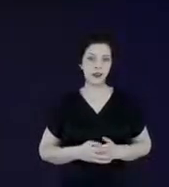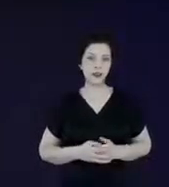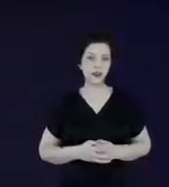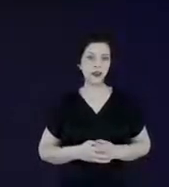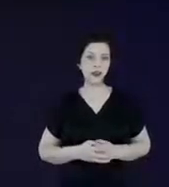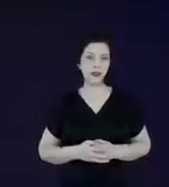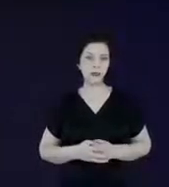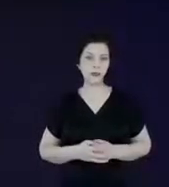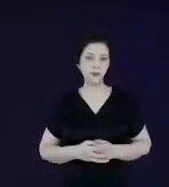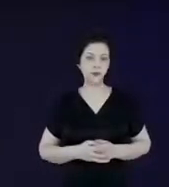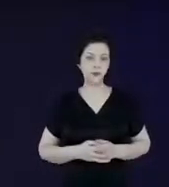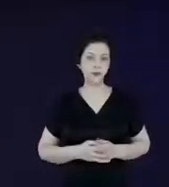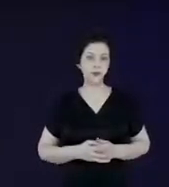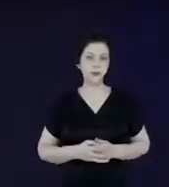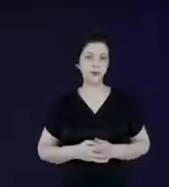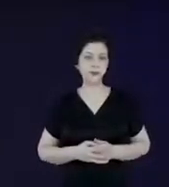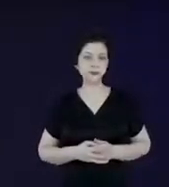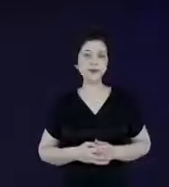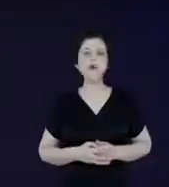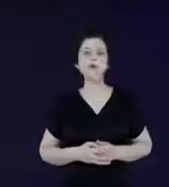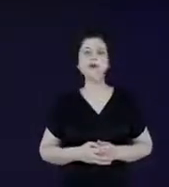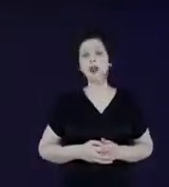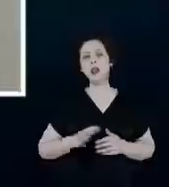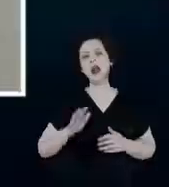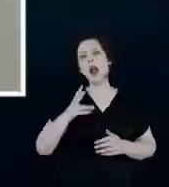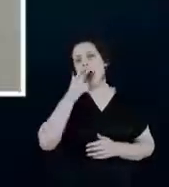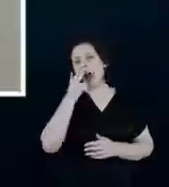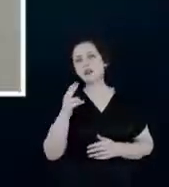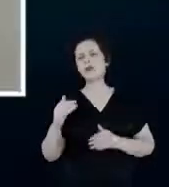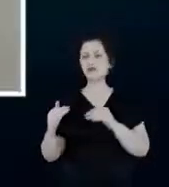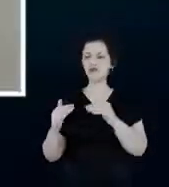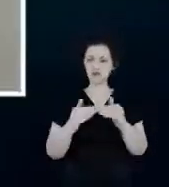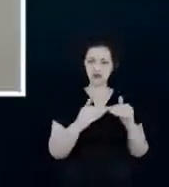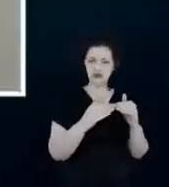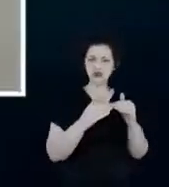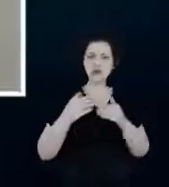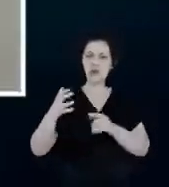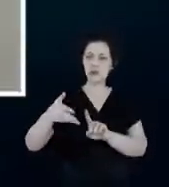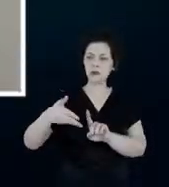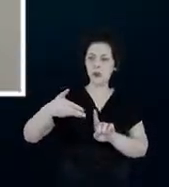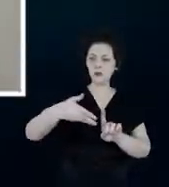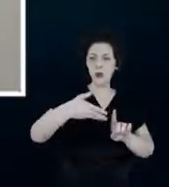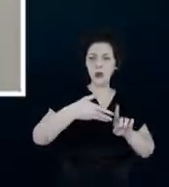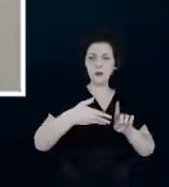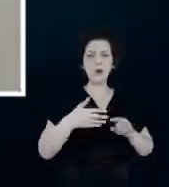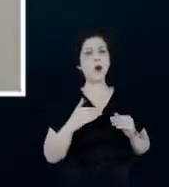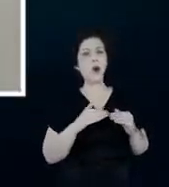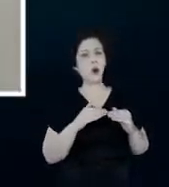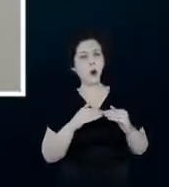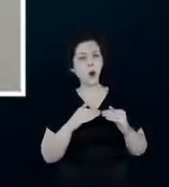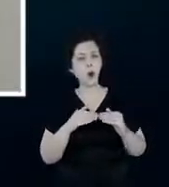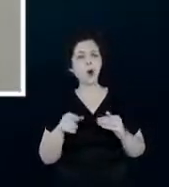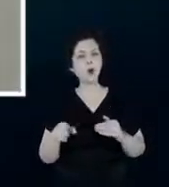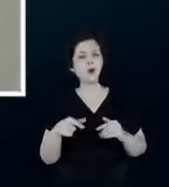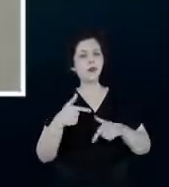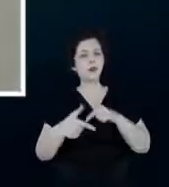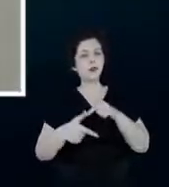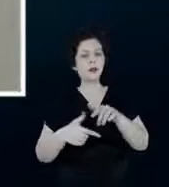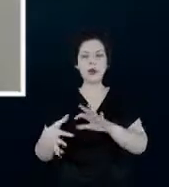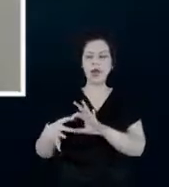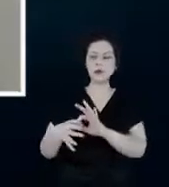Agnes? Eu acho que o pessoal já falou aqui, eu concordo muito. A gente tem visto como esse trabalho integrado,